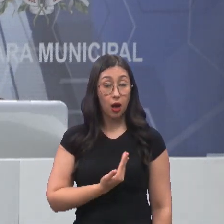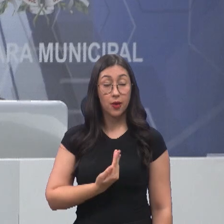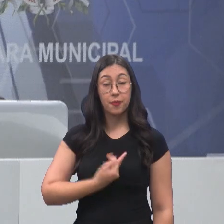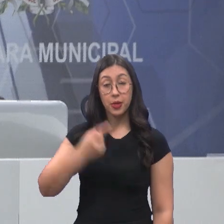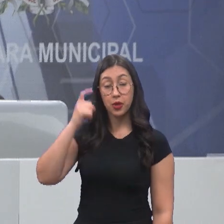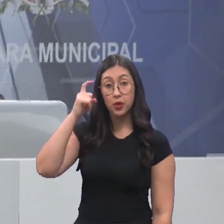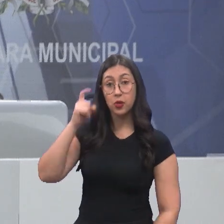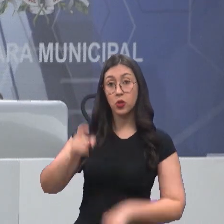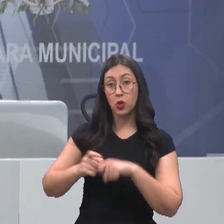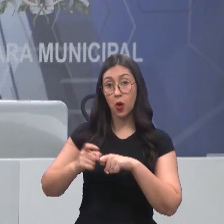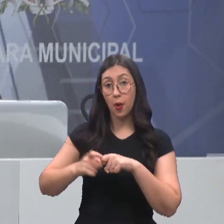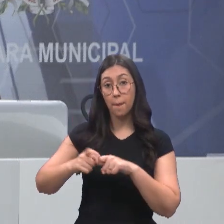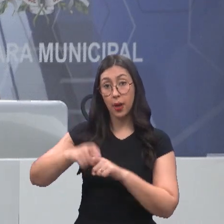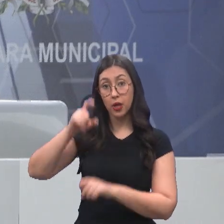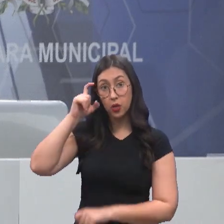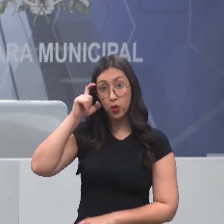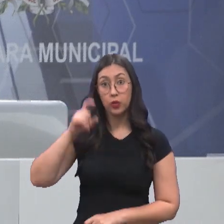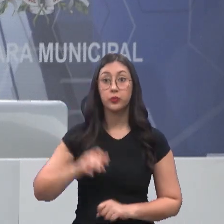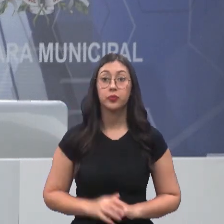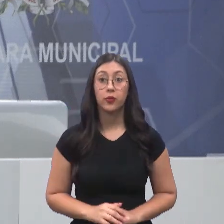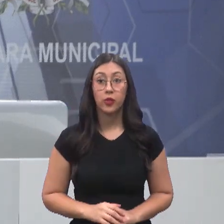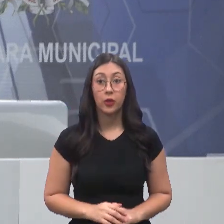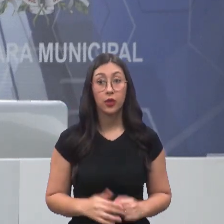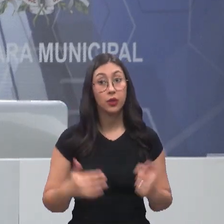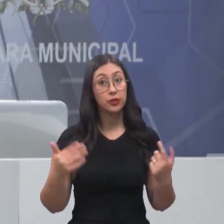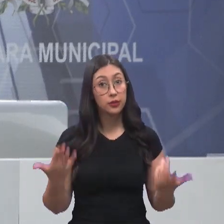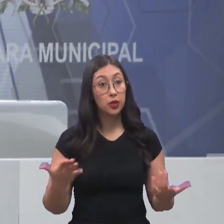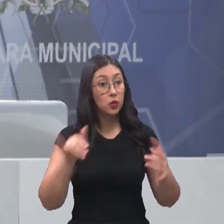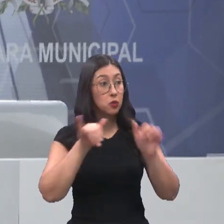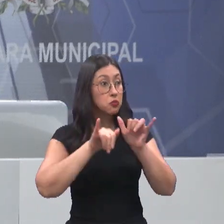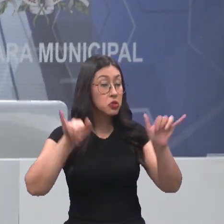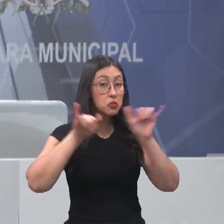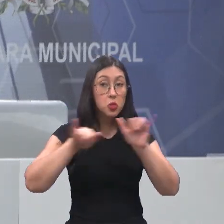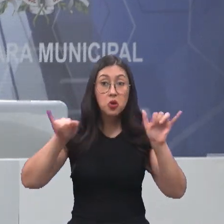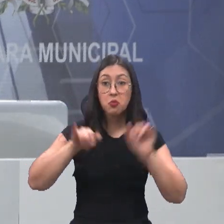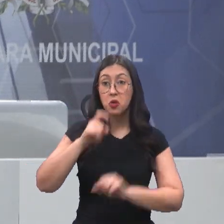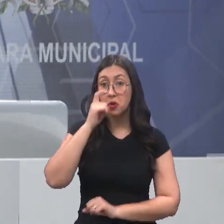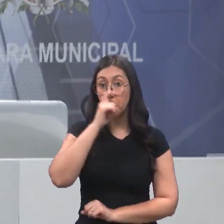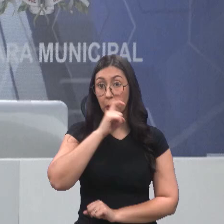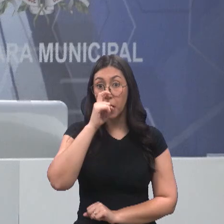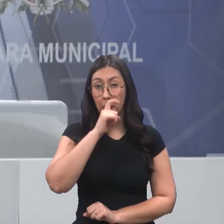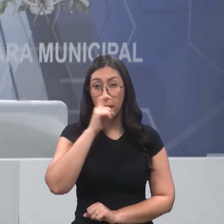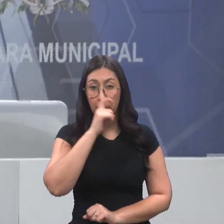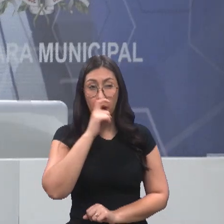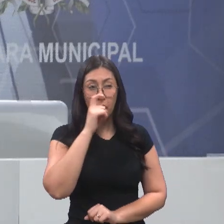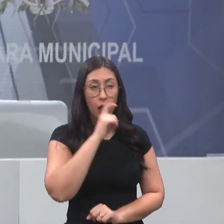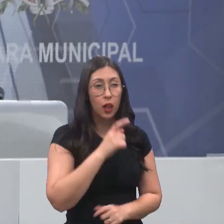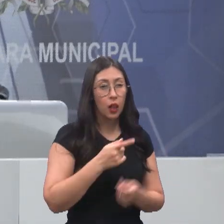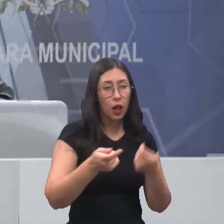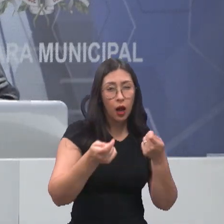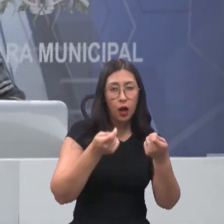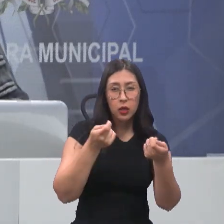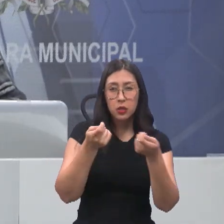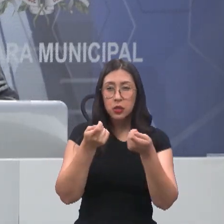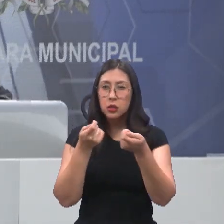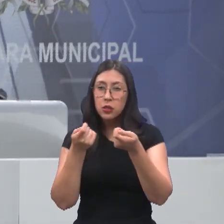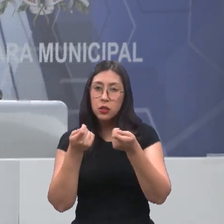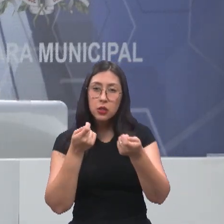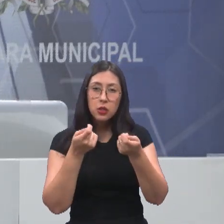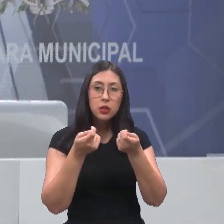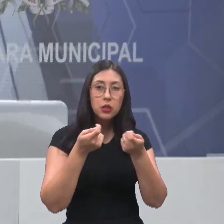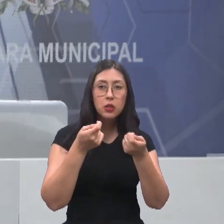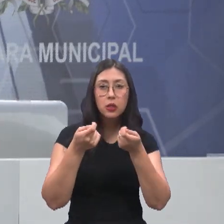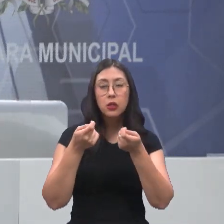a partir dessas mentiras que têm sido utilizadas pelo portal, a manipulação das notícias feitas por esse